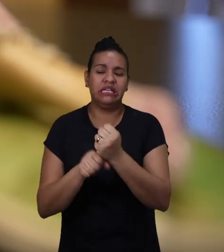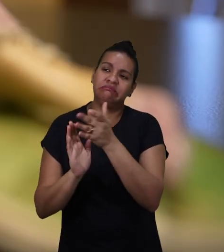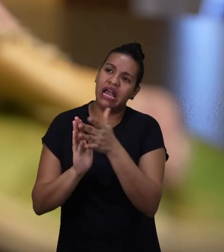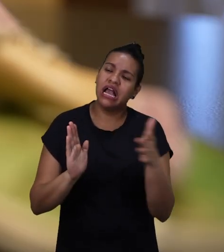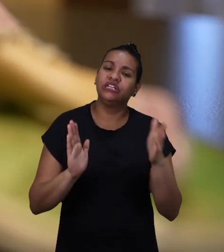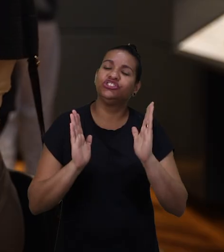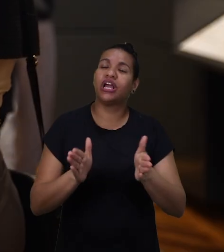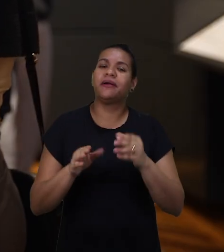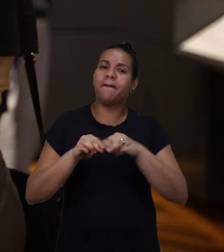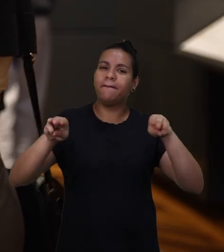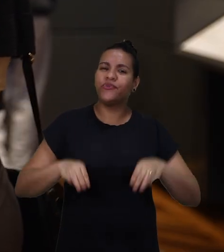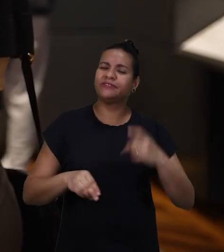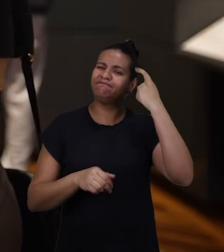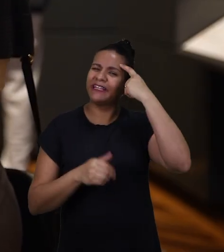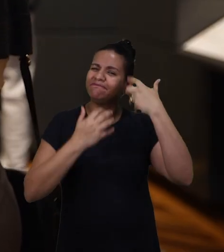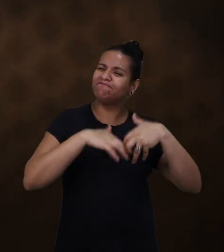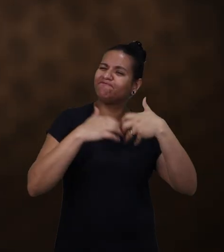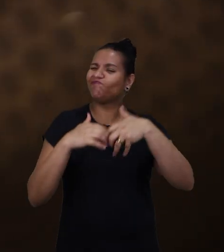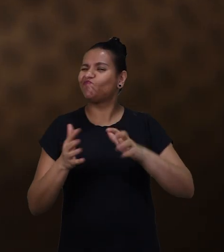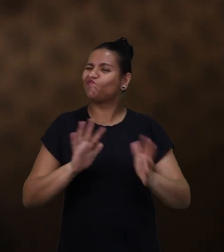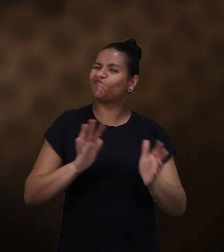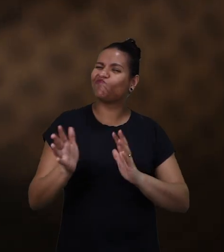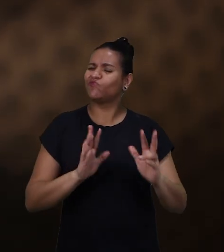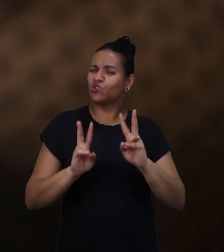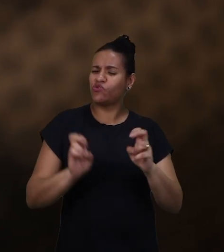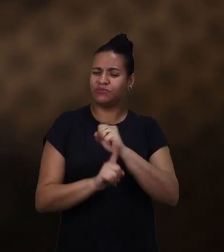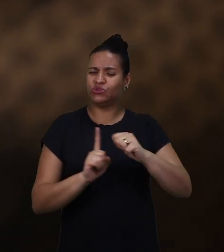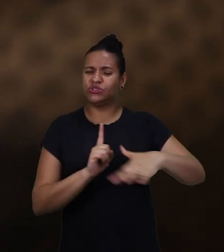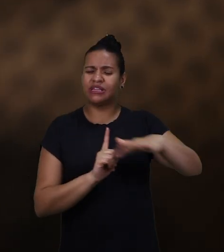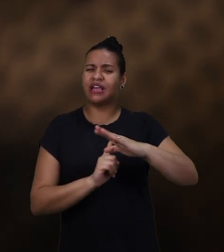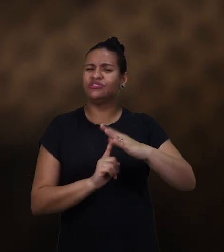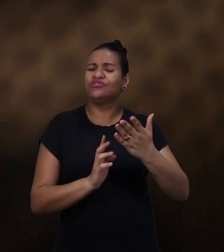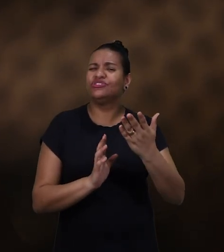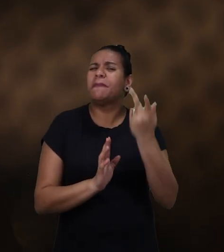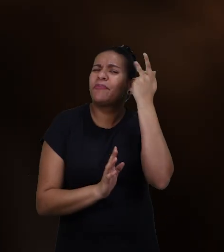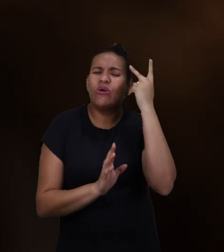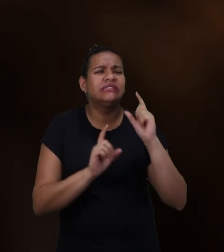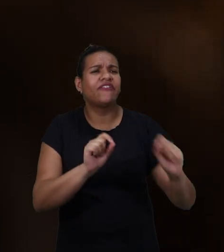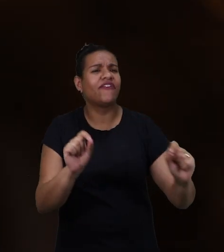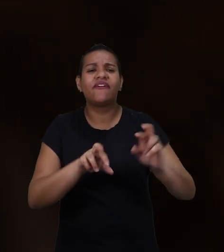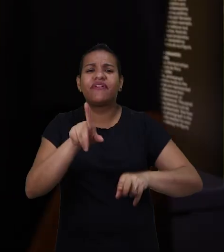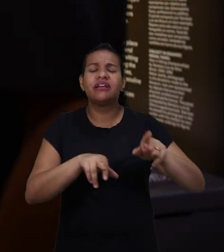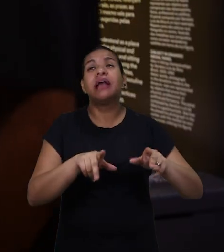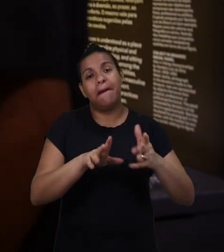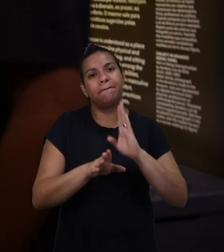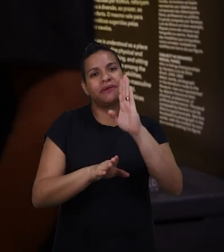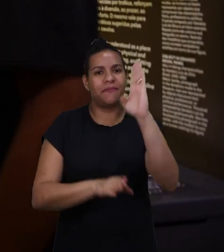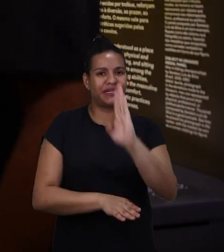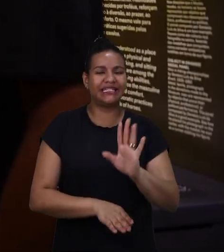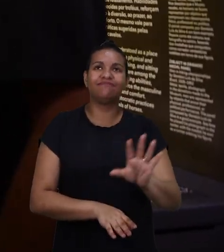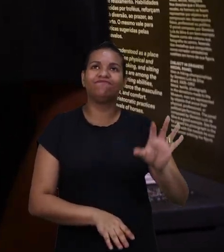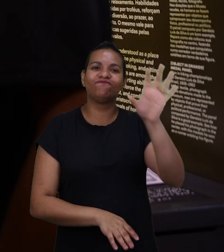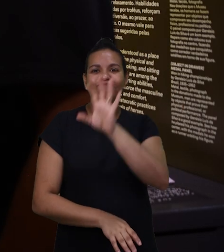matizado em direção ao museu que passou a pensar em todos os segmentos sociais da sociedade paulista e, por extensão, da sociedade